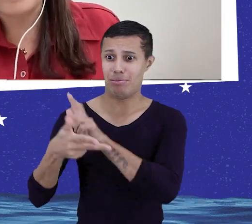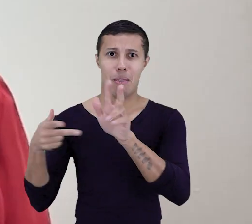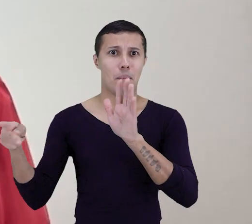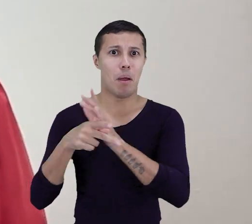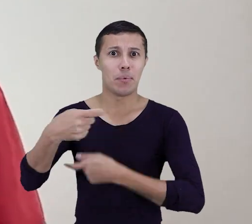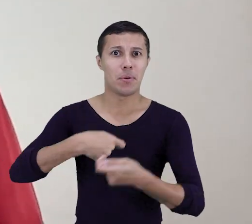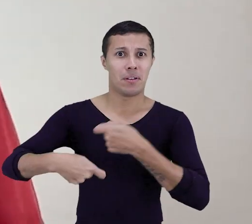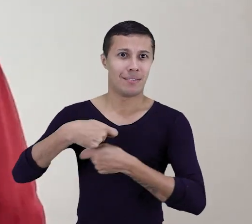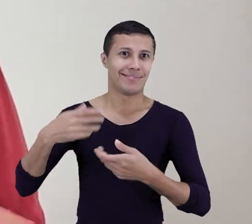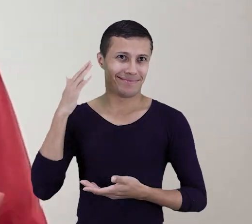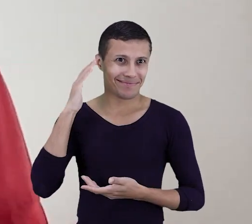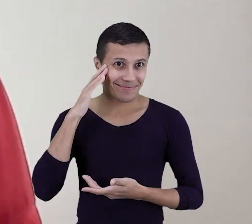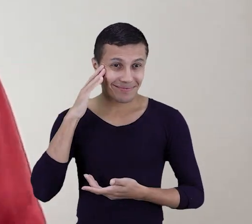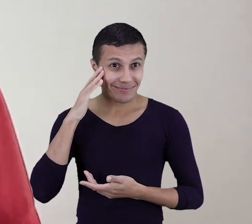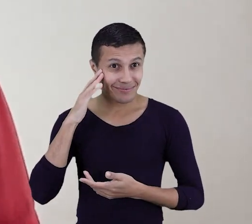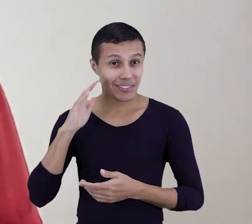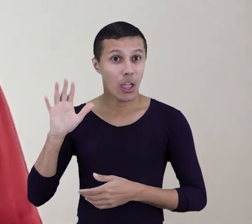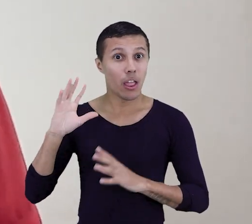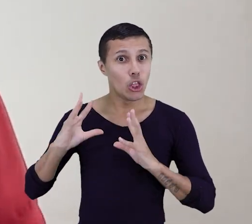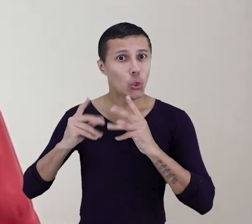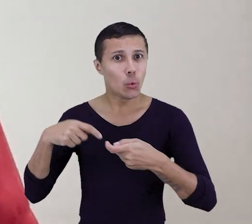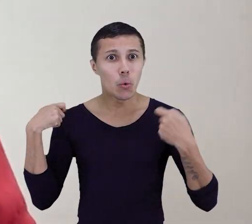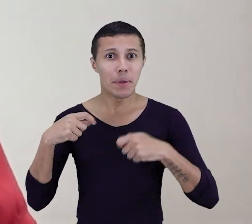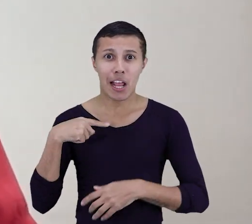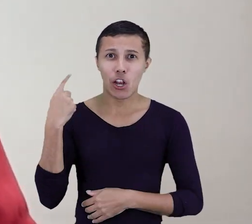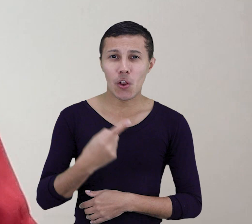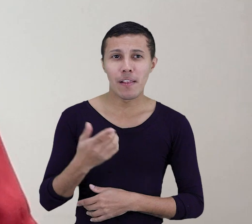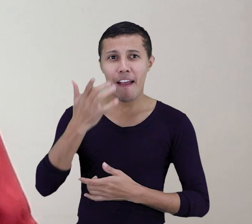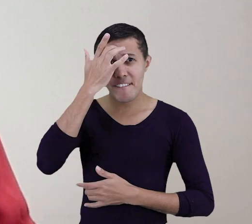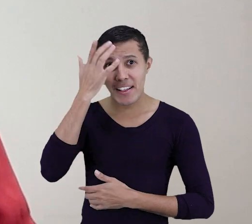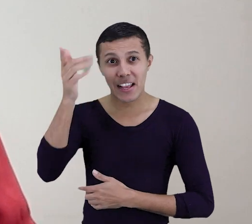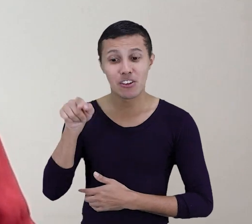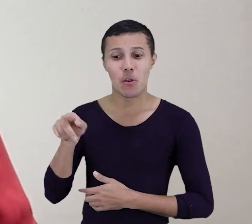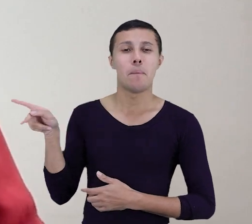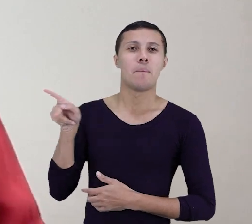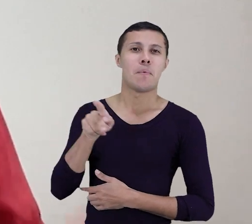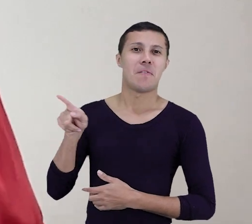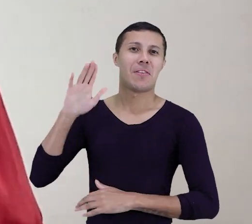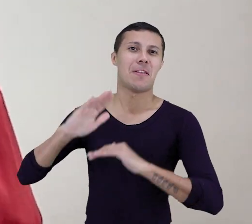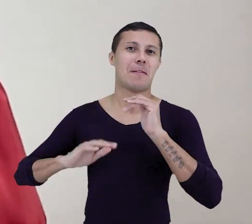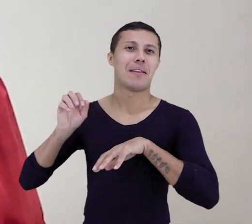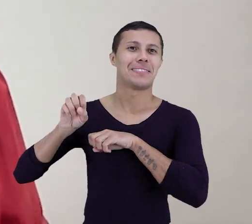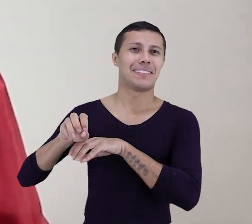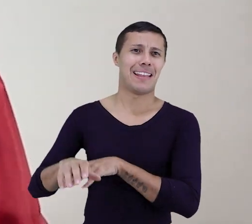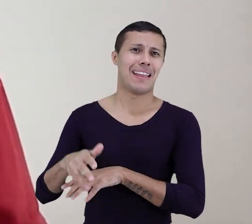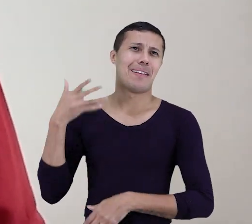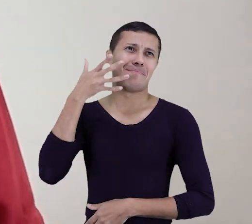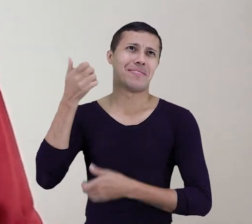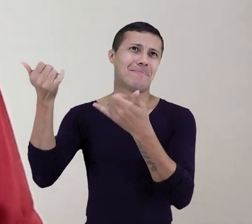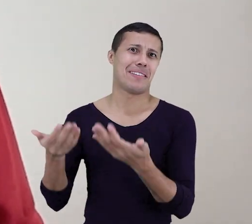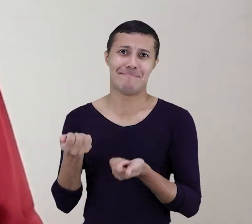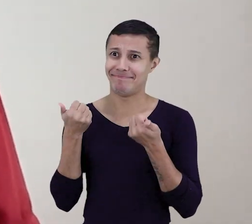negócio. Né? Então, isso tudo a gente precisa. A facilidade de você ser professora e falar em público